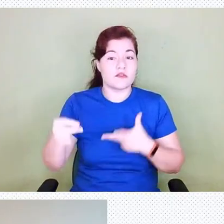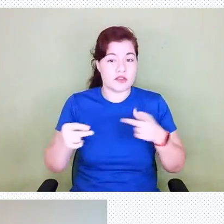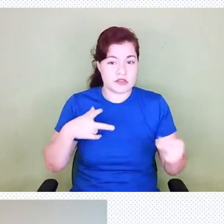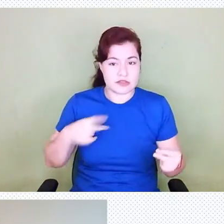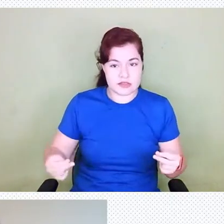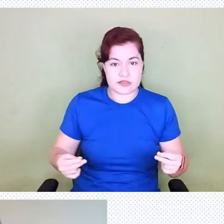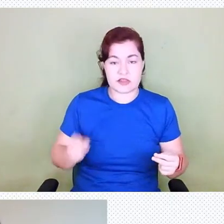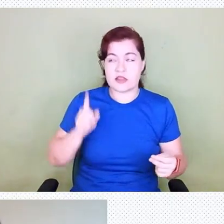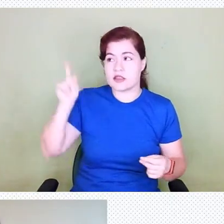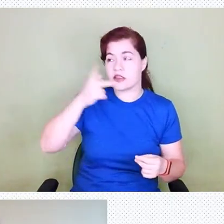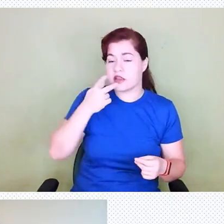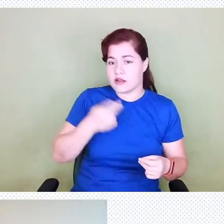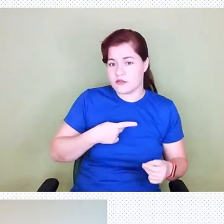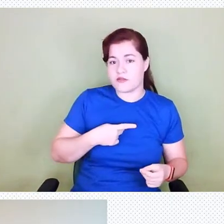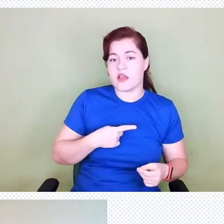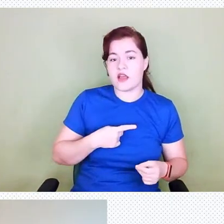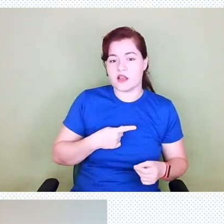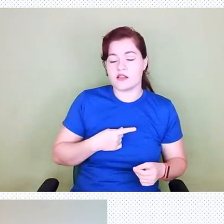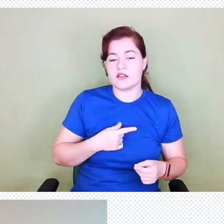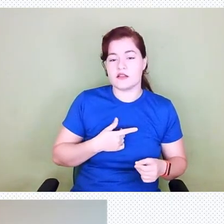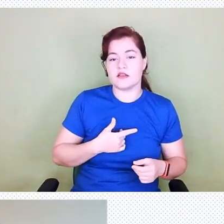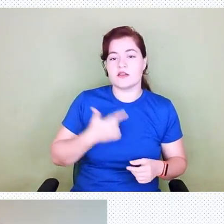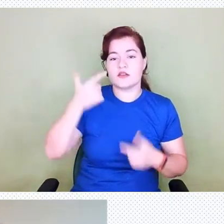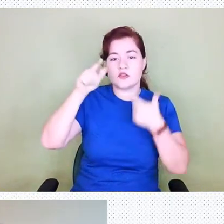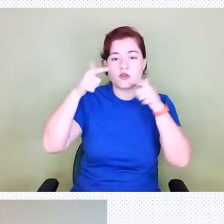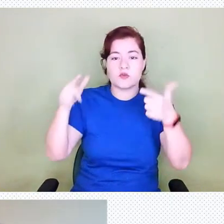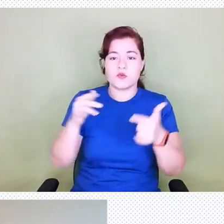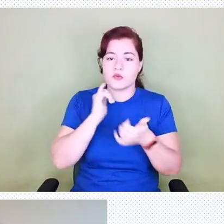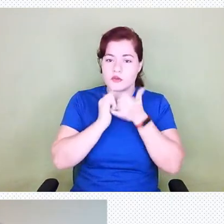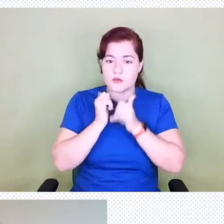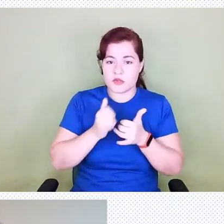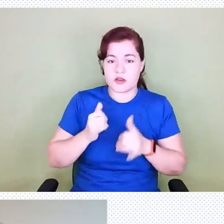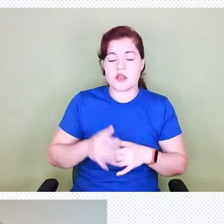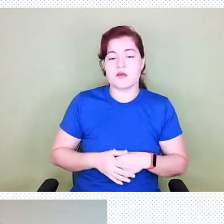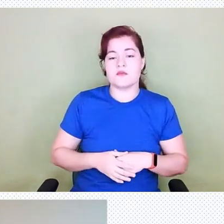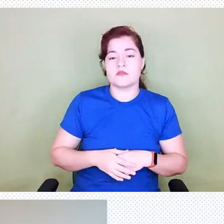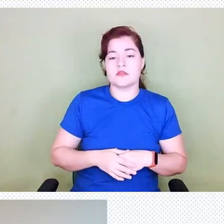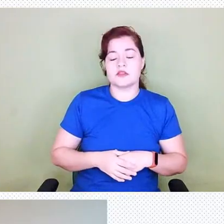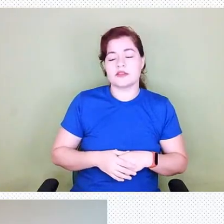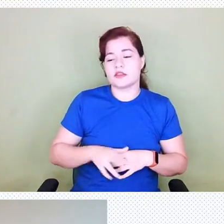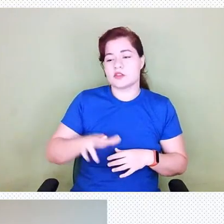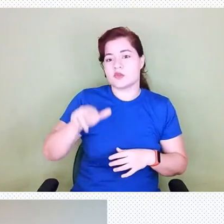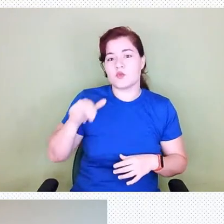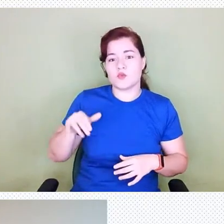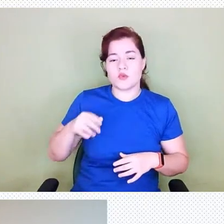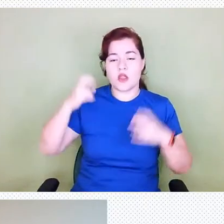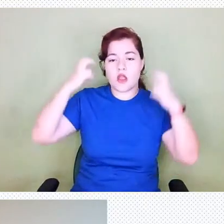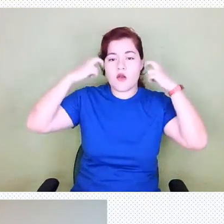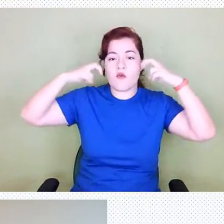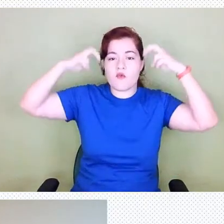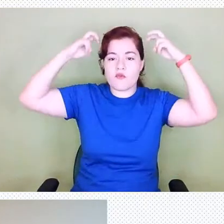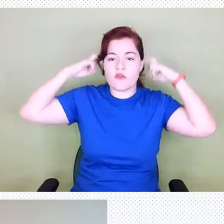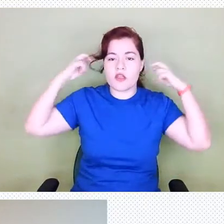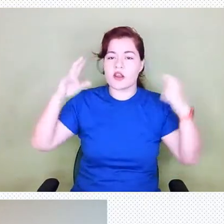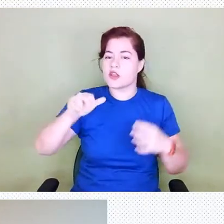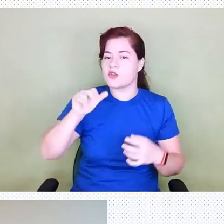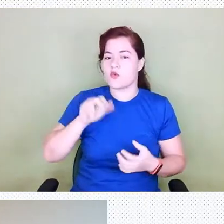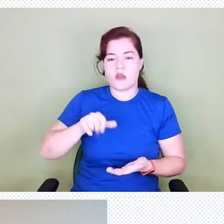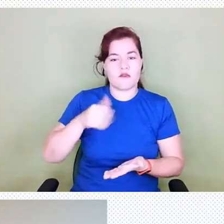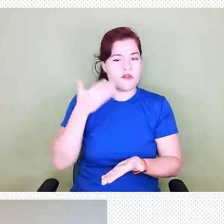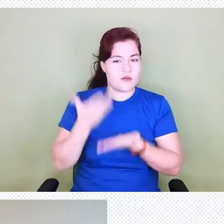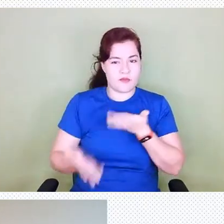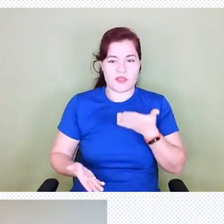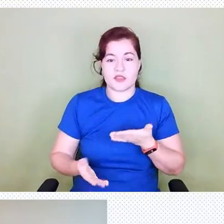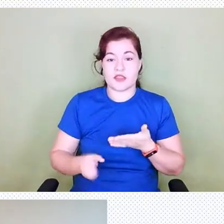ele disse em outra parábola que nenhuma ovelha se perderá. Não é? Isso, mesmo aquela